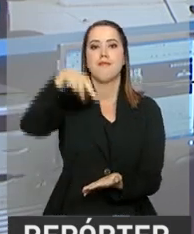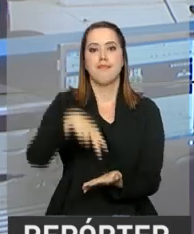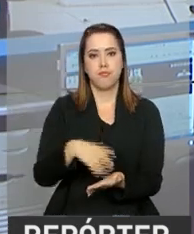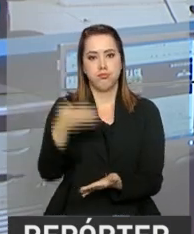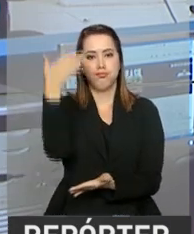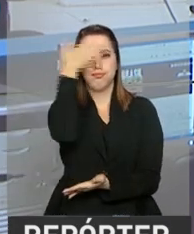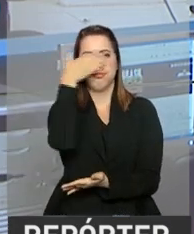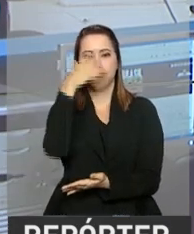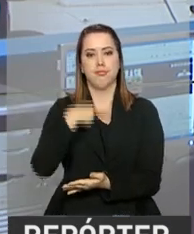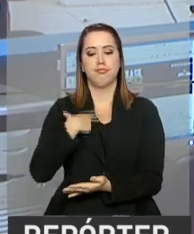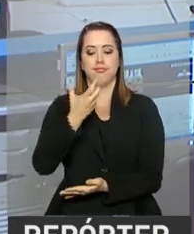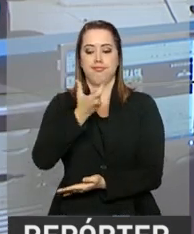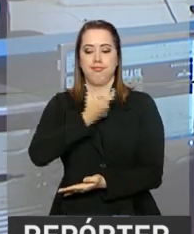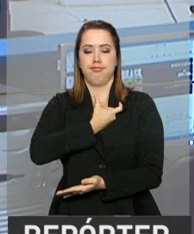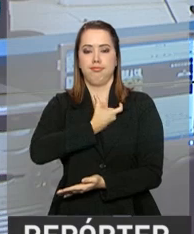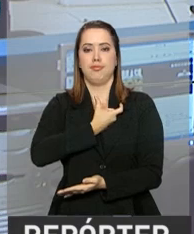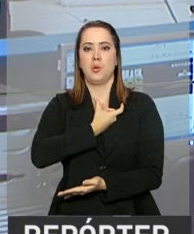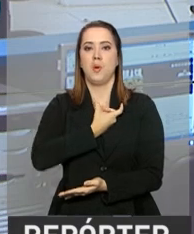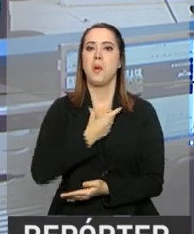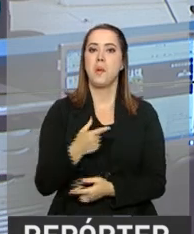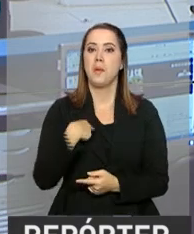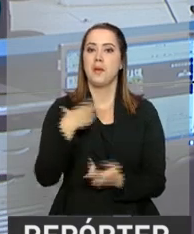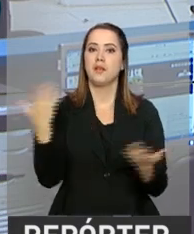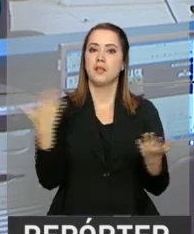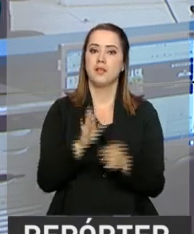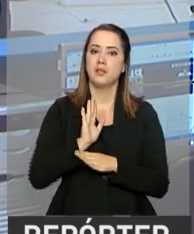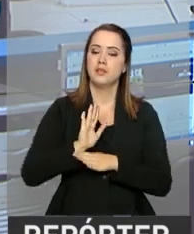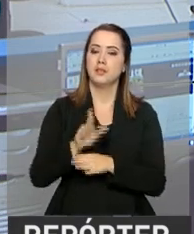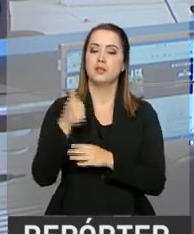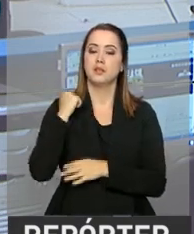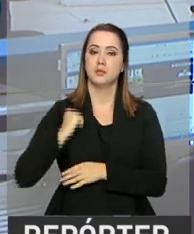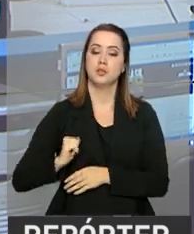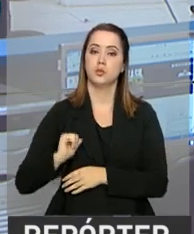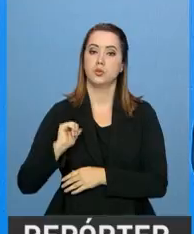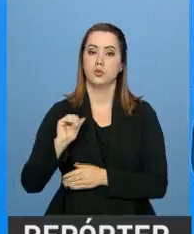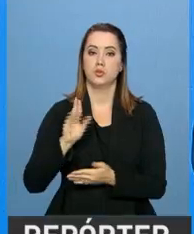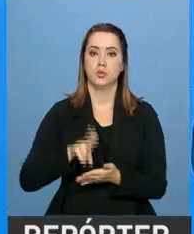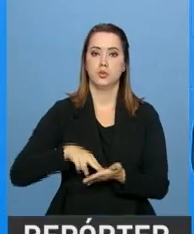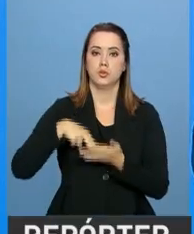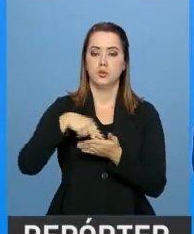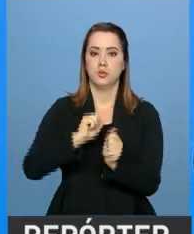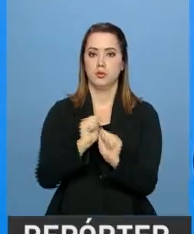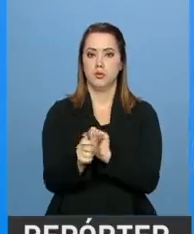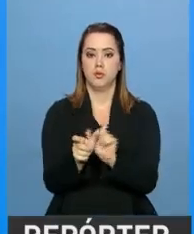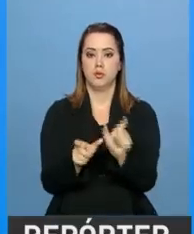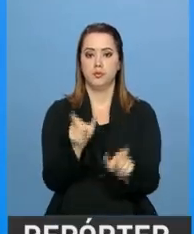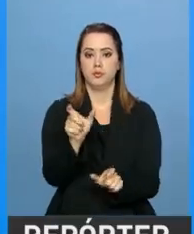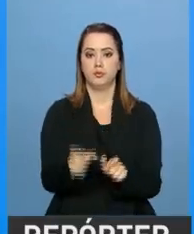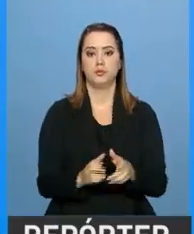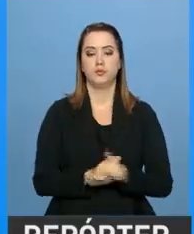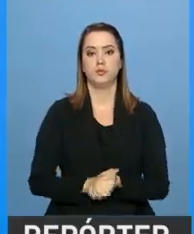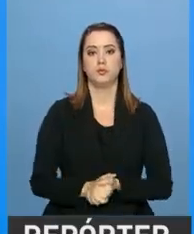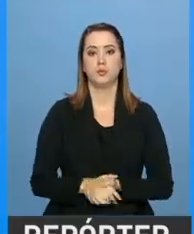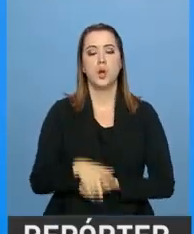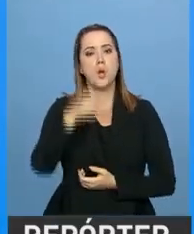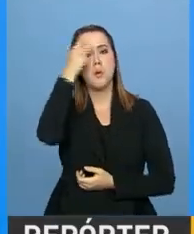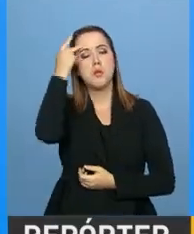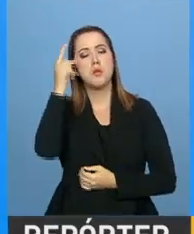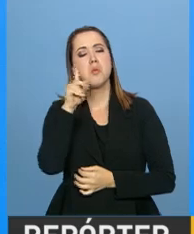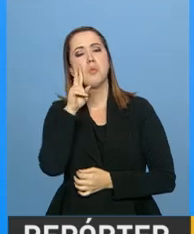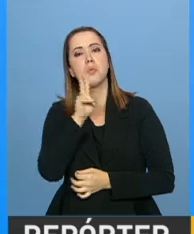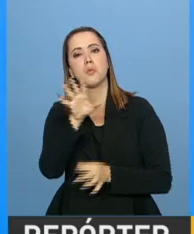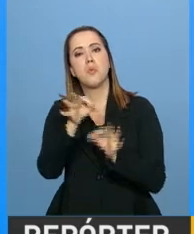com ouro no peito foi Ricardo Costa que recebe o incentivo do bolsa atleta para quem ouve de